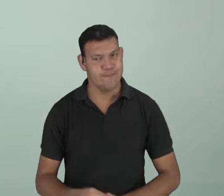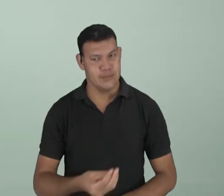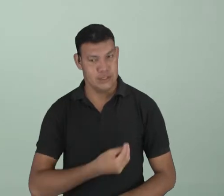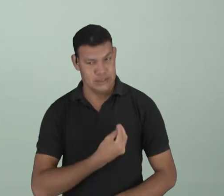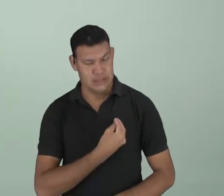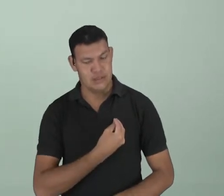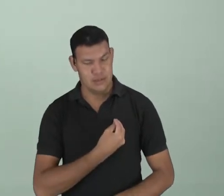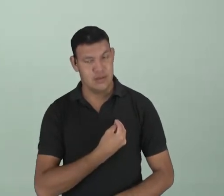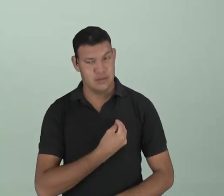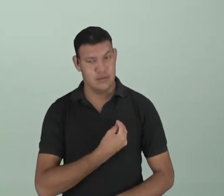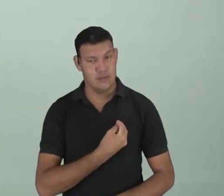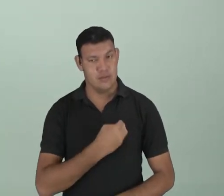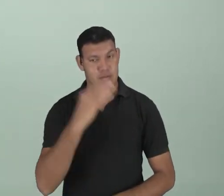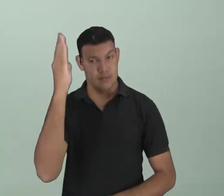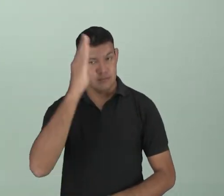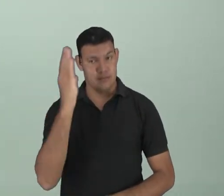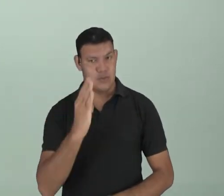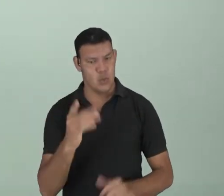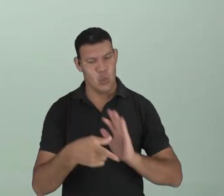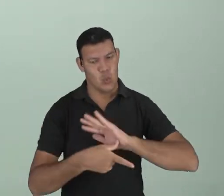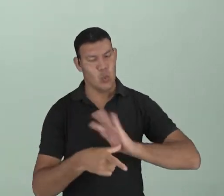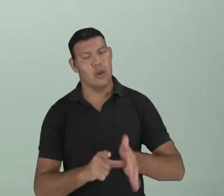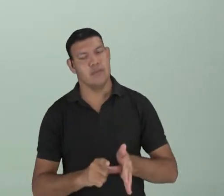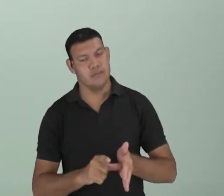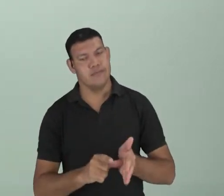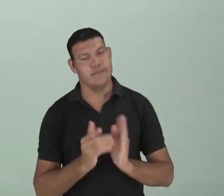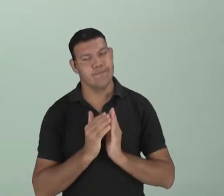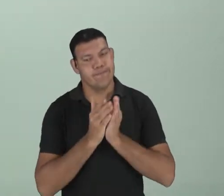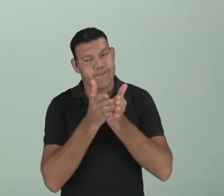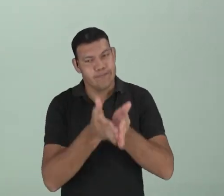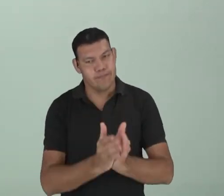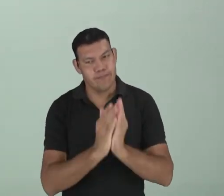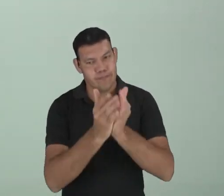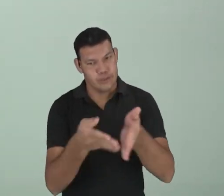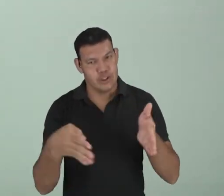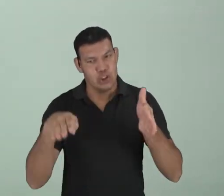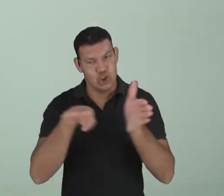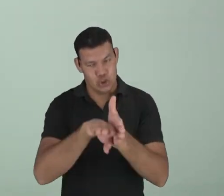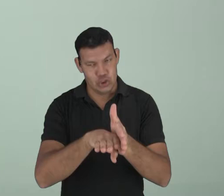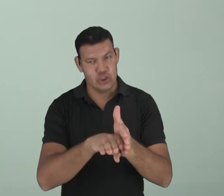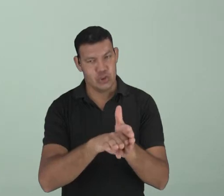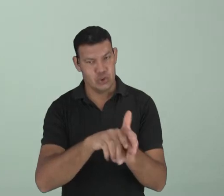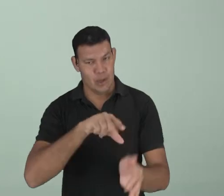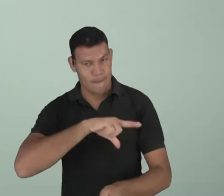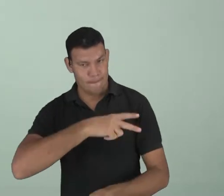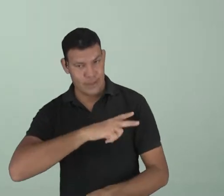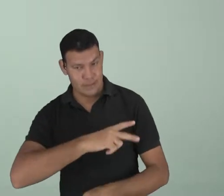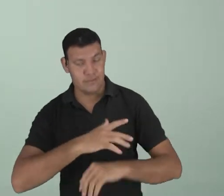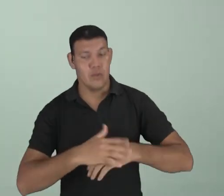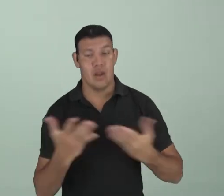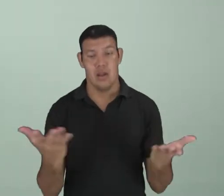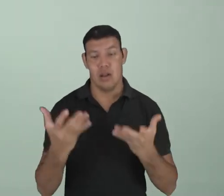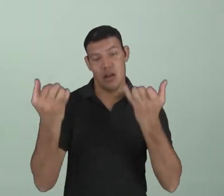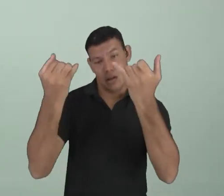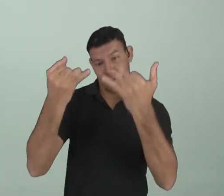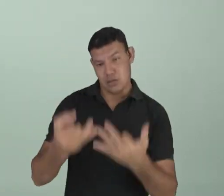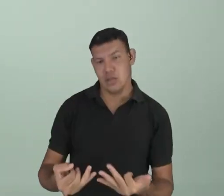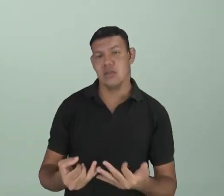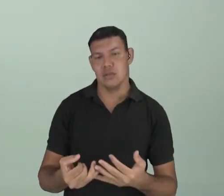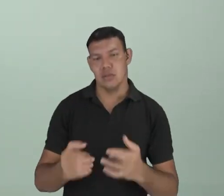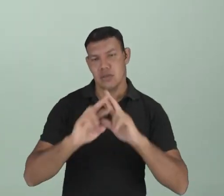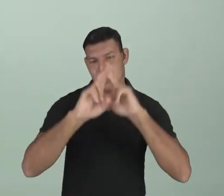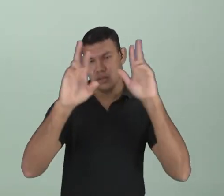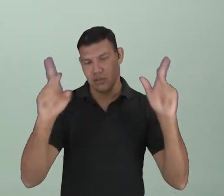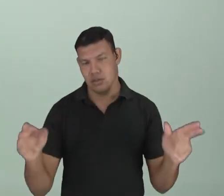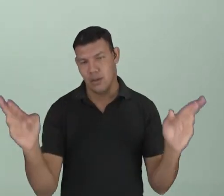território brasileiro antes da chegada dos colonizadores, certo? E aí vamos continuar falando um pouquinho da diferença e